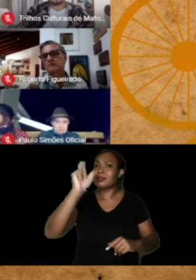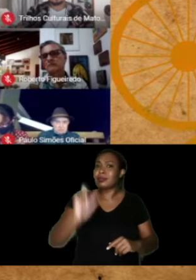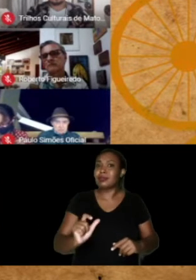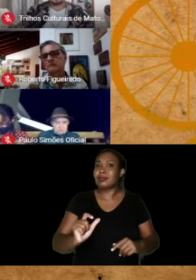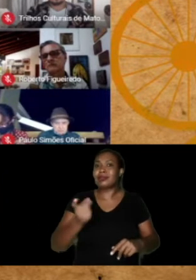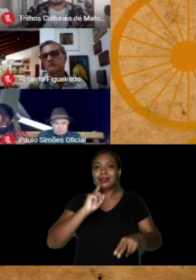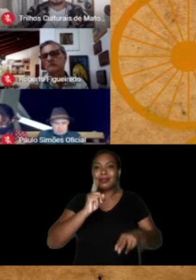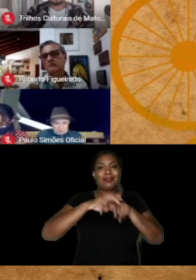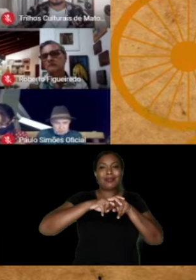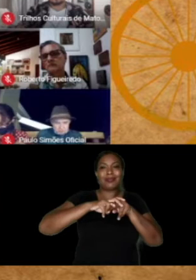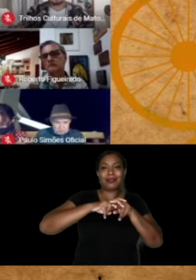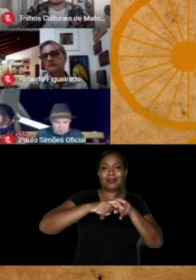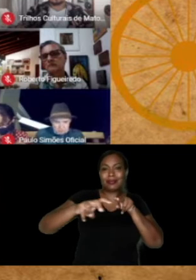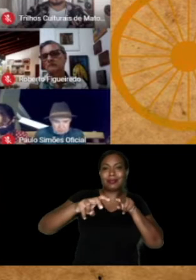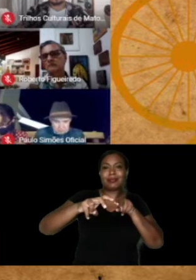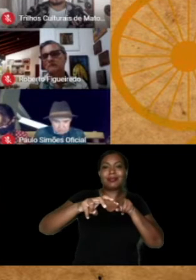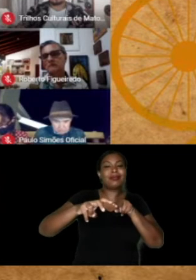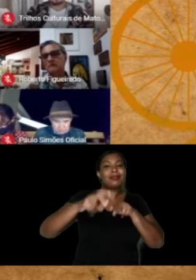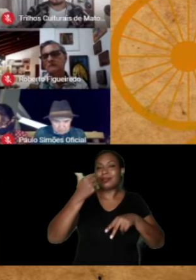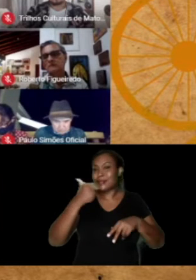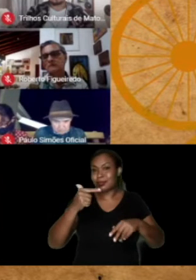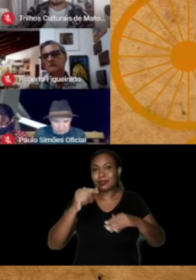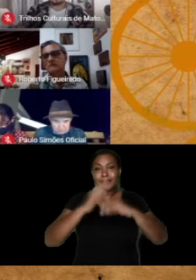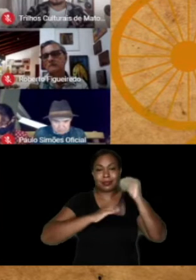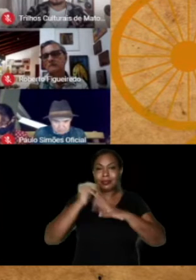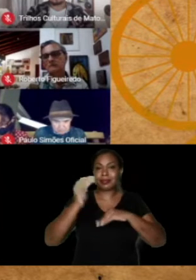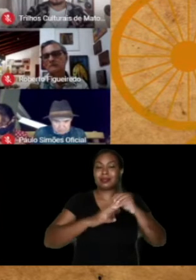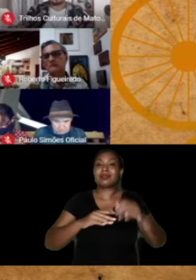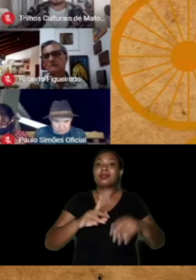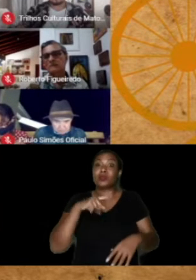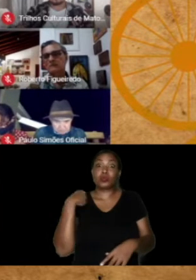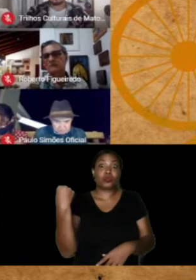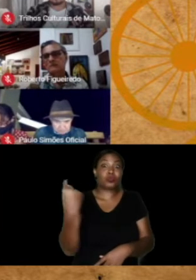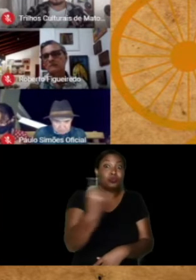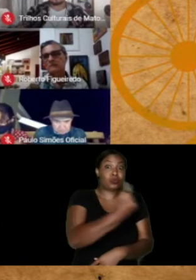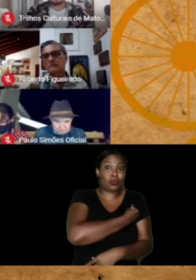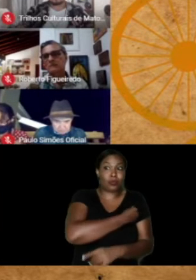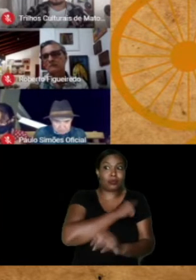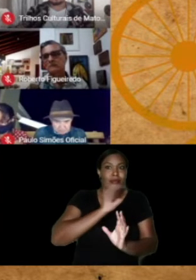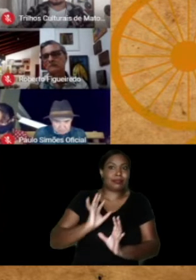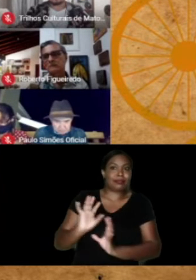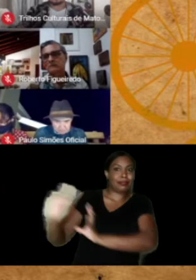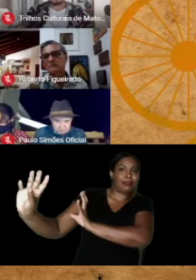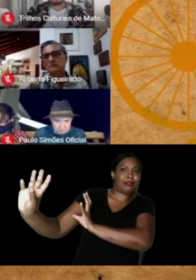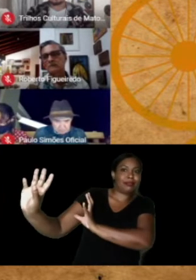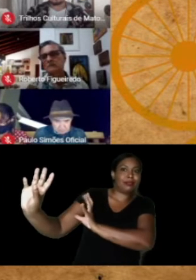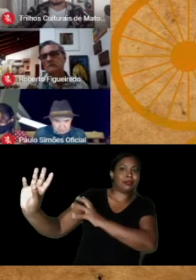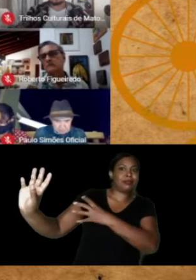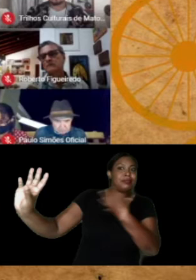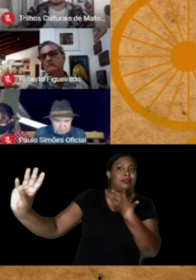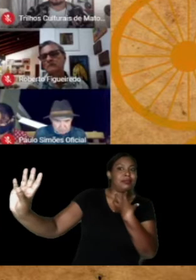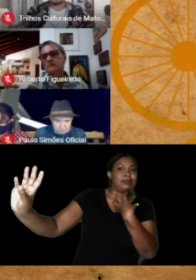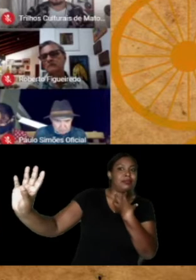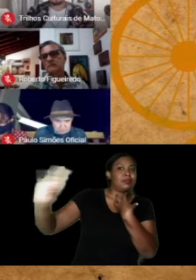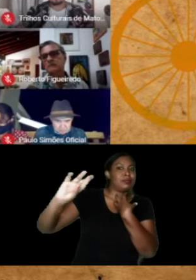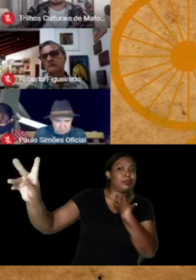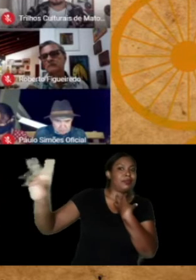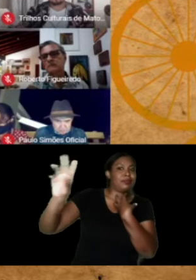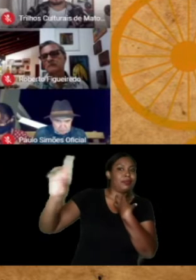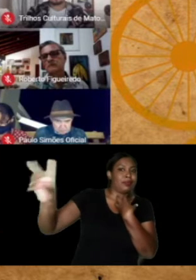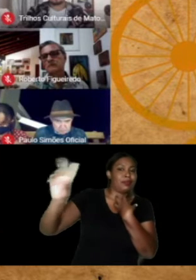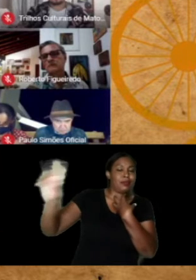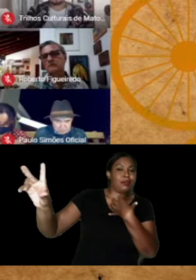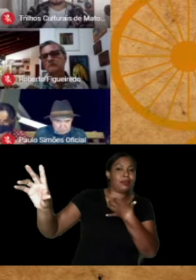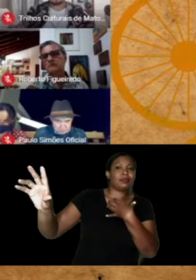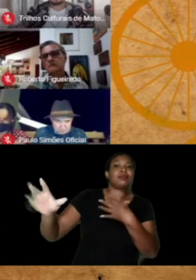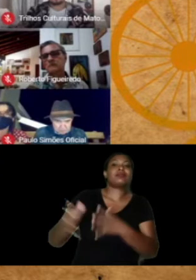ferroviário. Então, sempre foi nós e eles. A diretora da escola aqui do